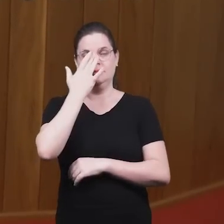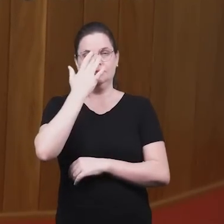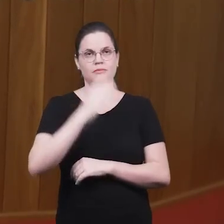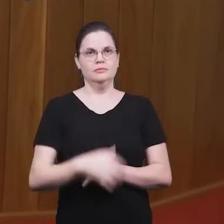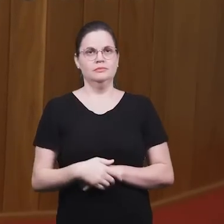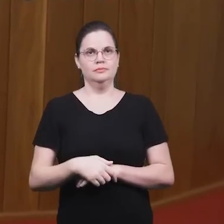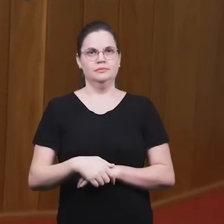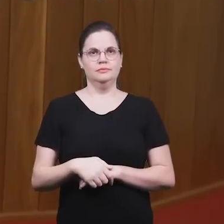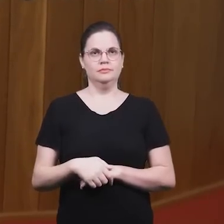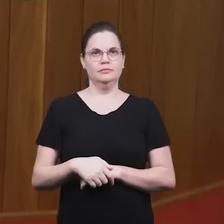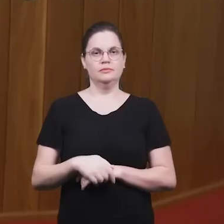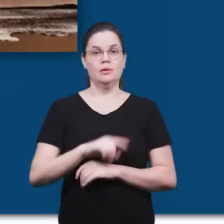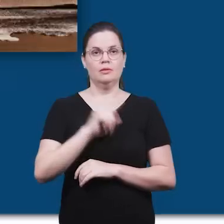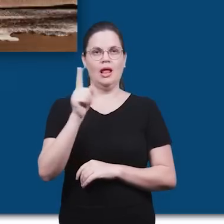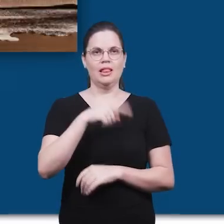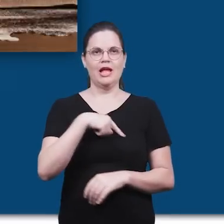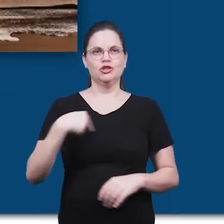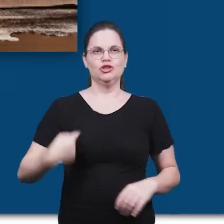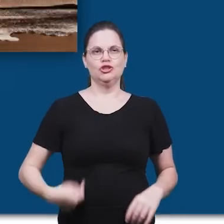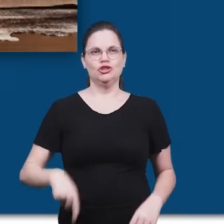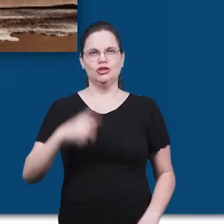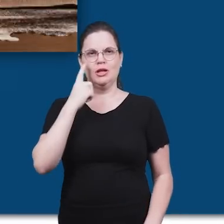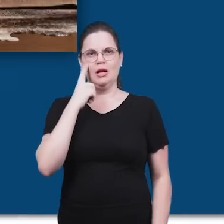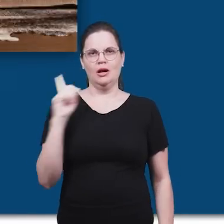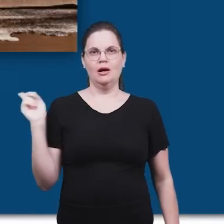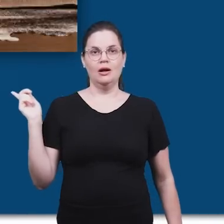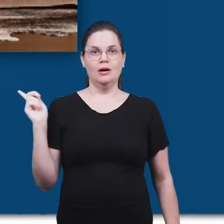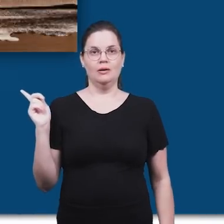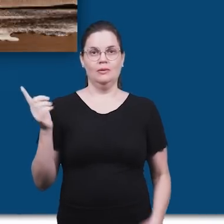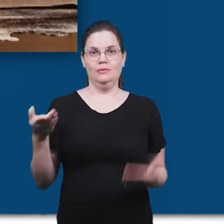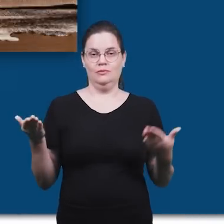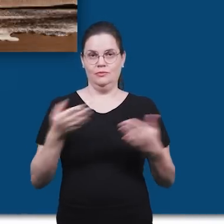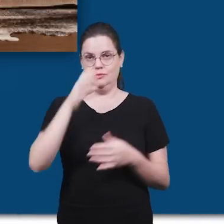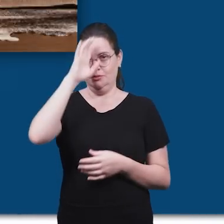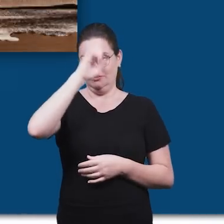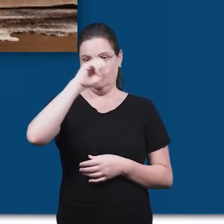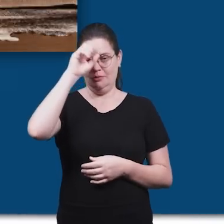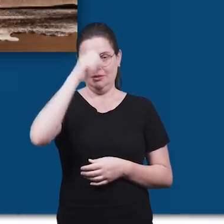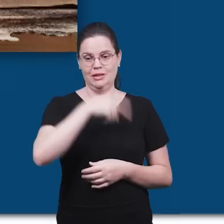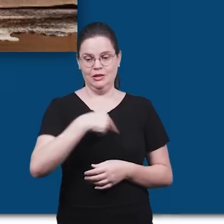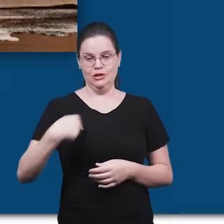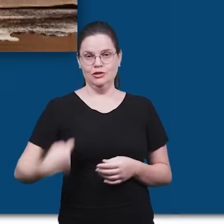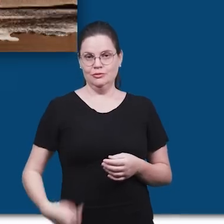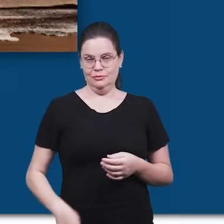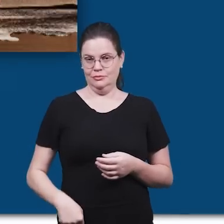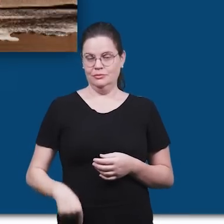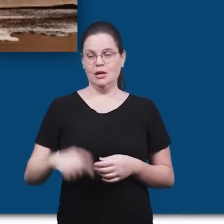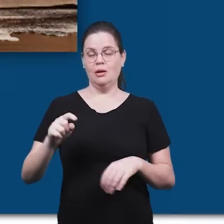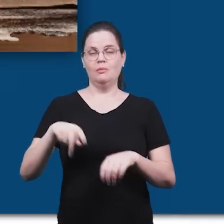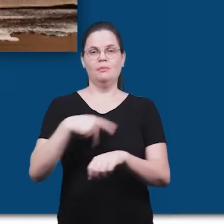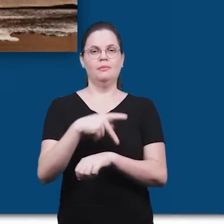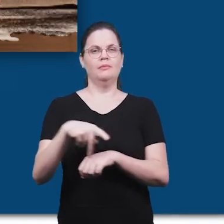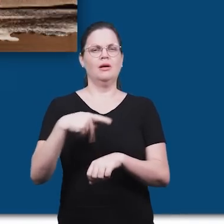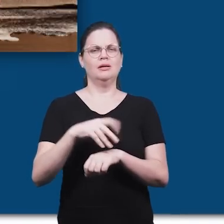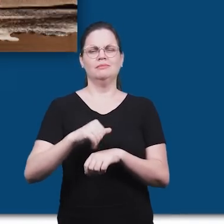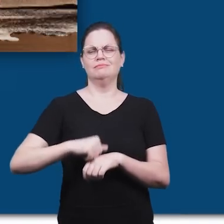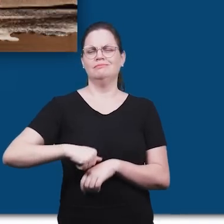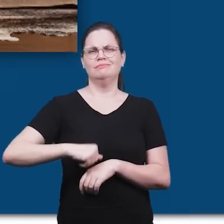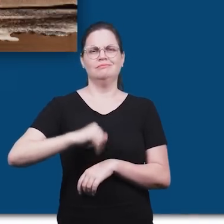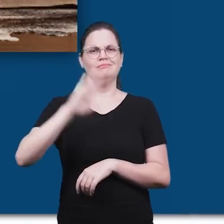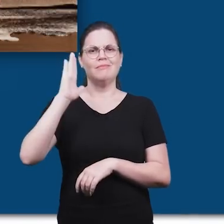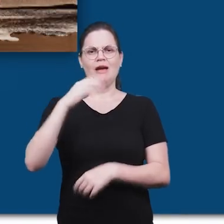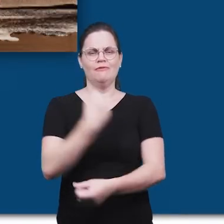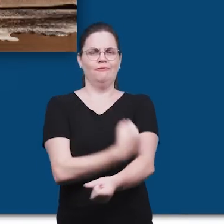aí, lá na China, vocês vão aprender uma coisa nova. A China é o país